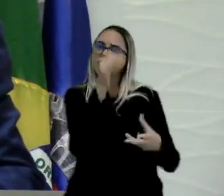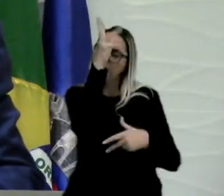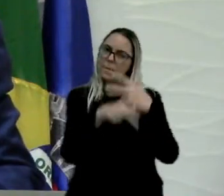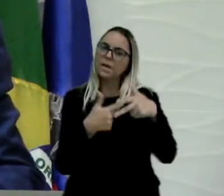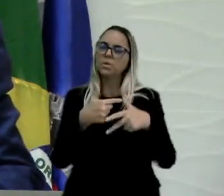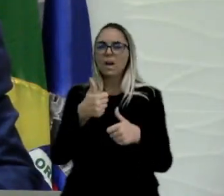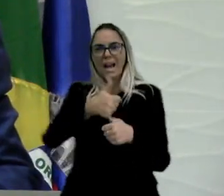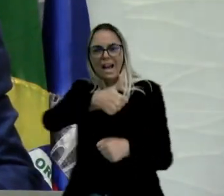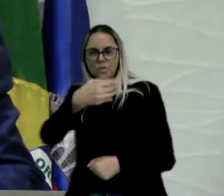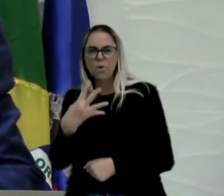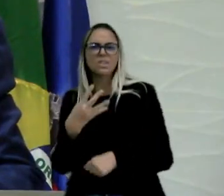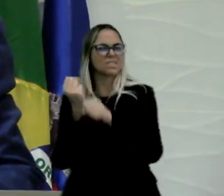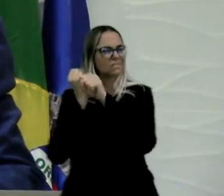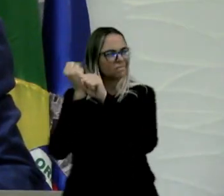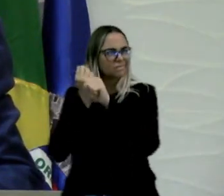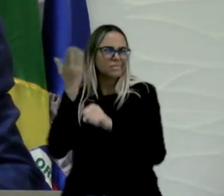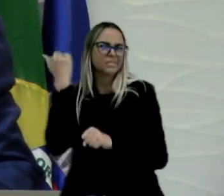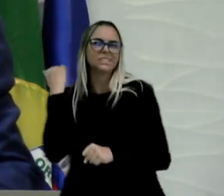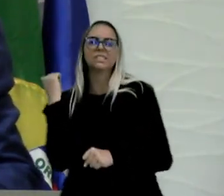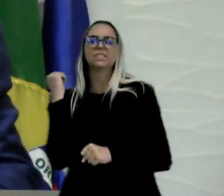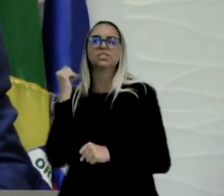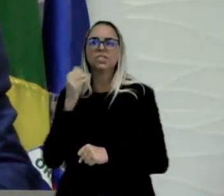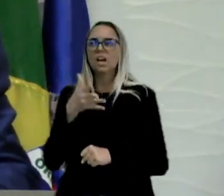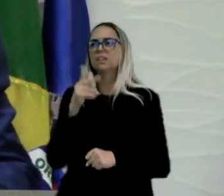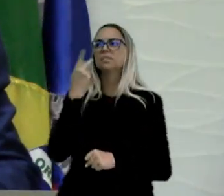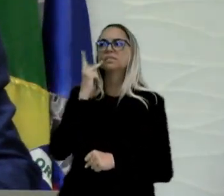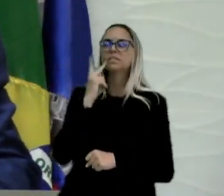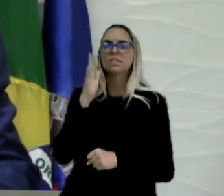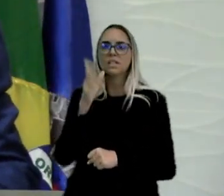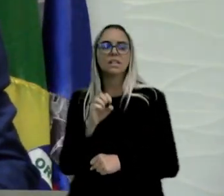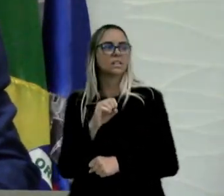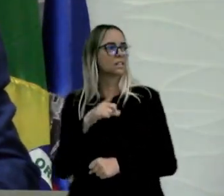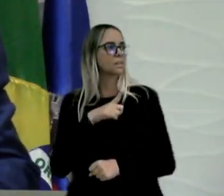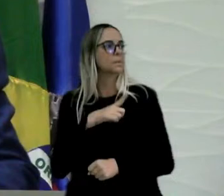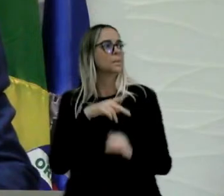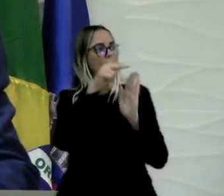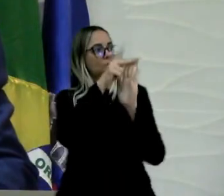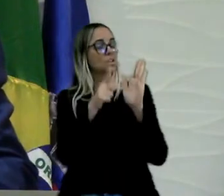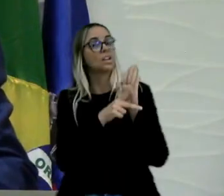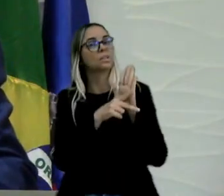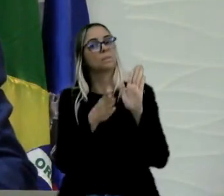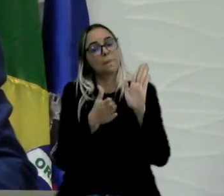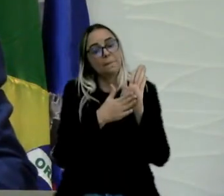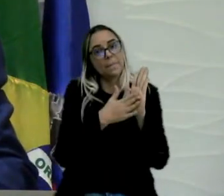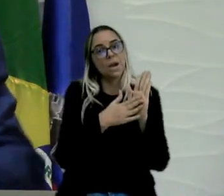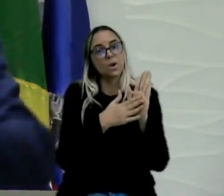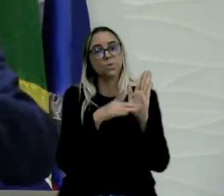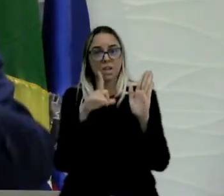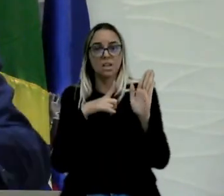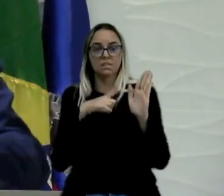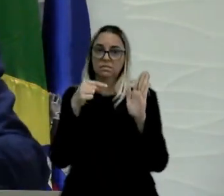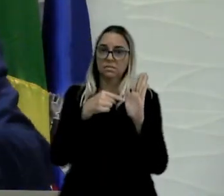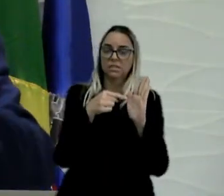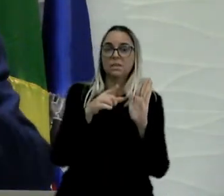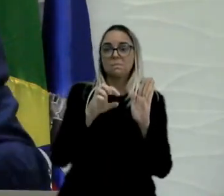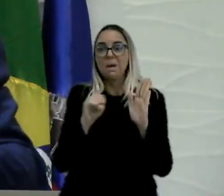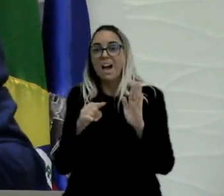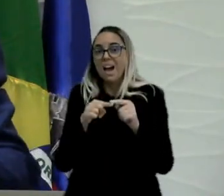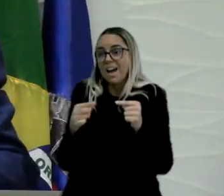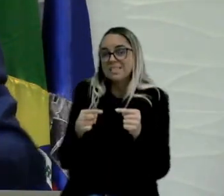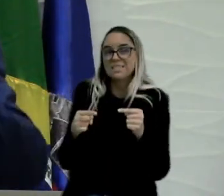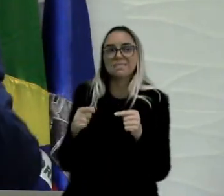14 anos Vereador padre que esse projeto tá no papel e não sai aí agora a